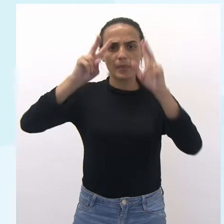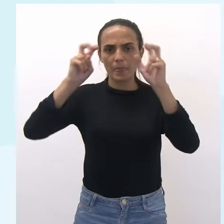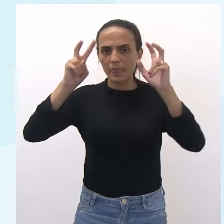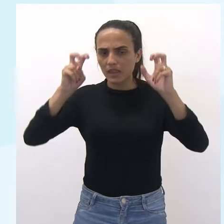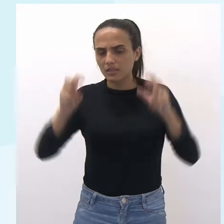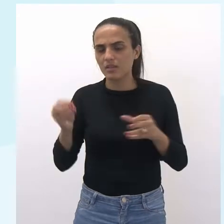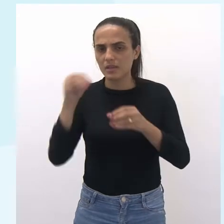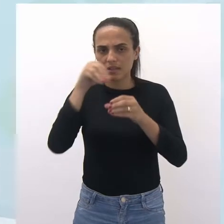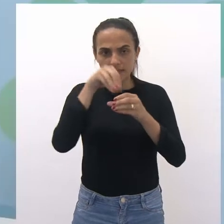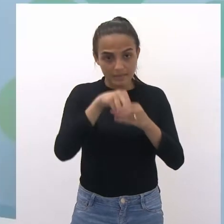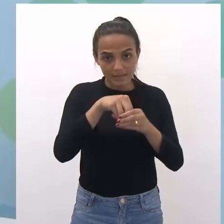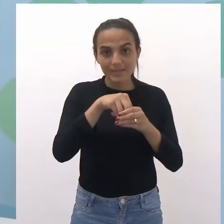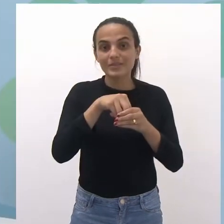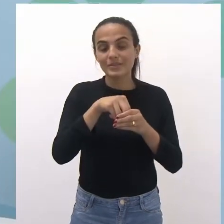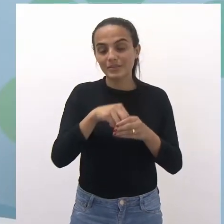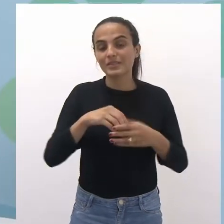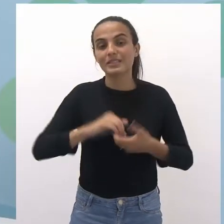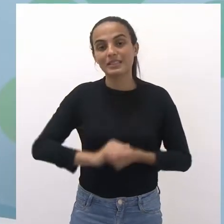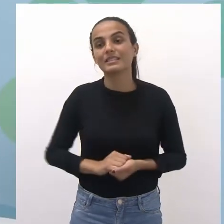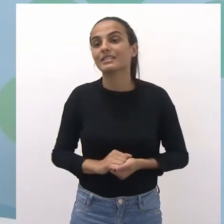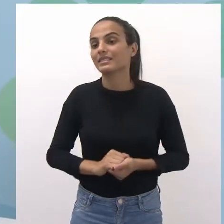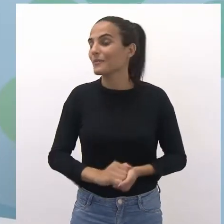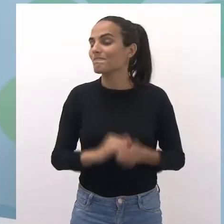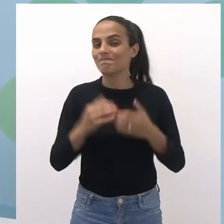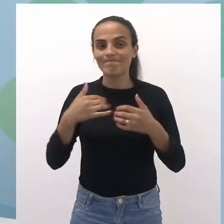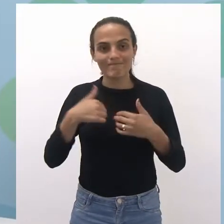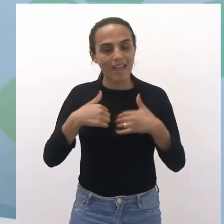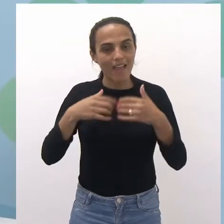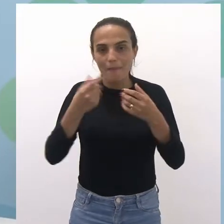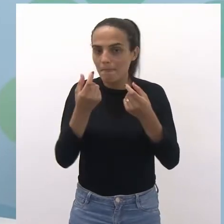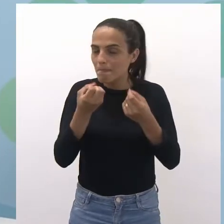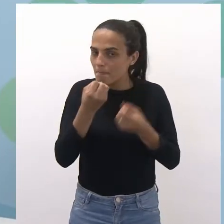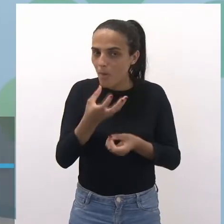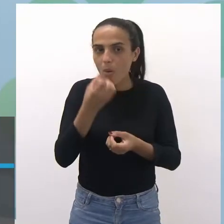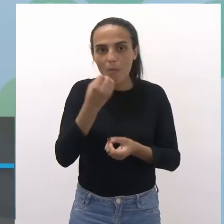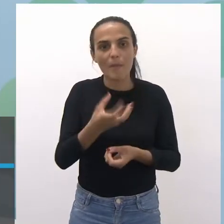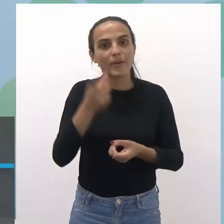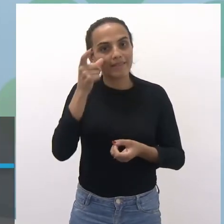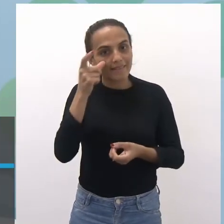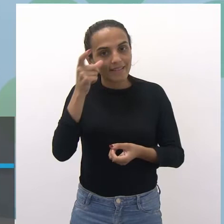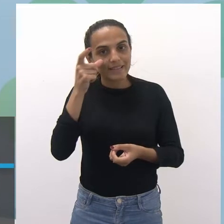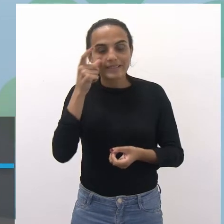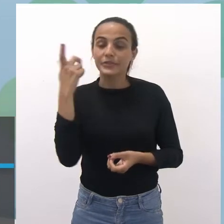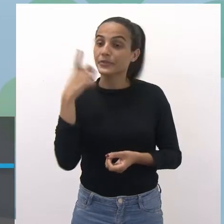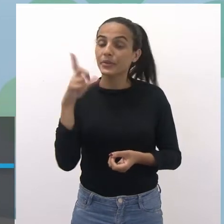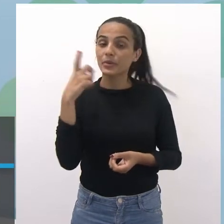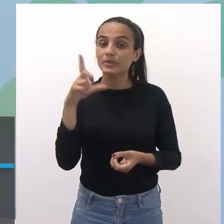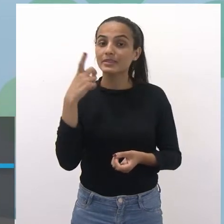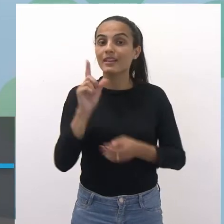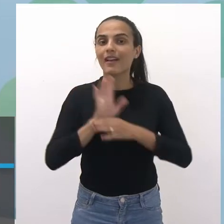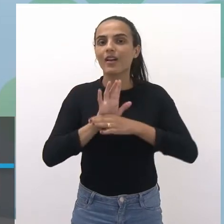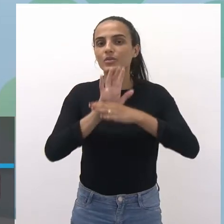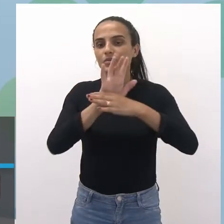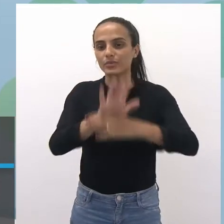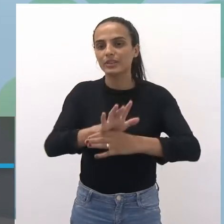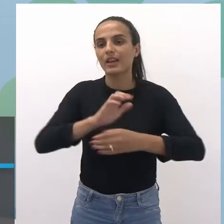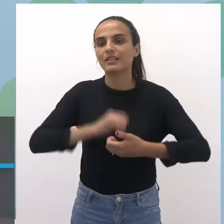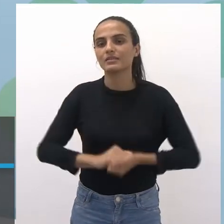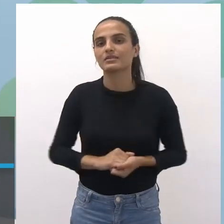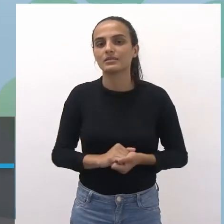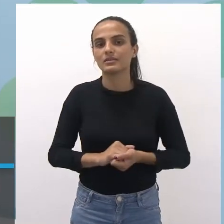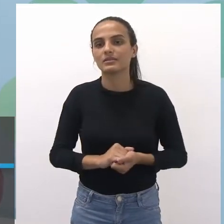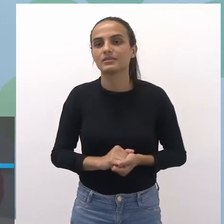área, felizmente, professor Ademir é riquíssima sobre isso, consegue possibilitar evidências,